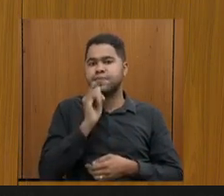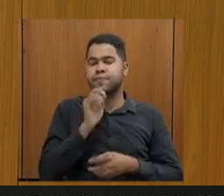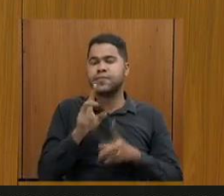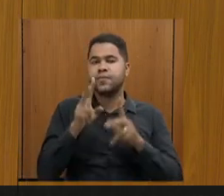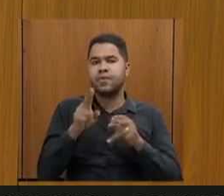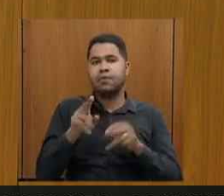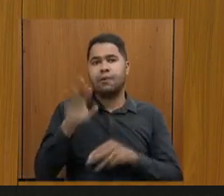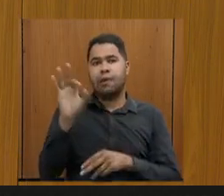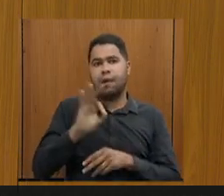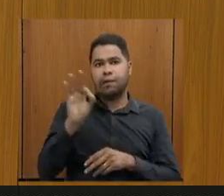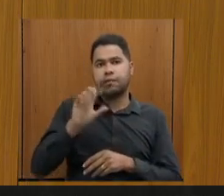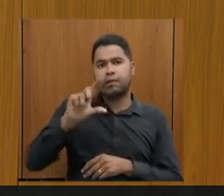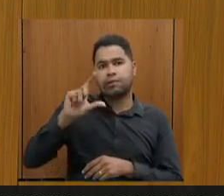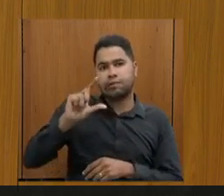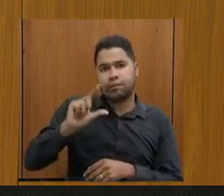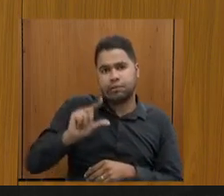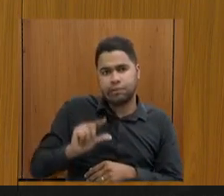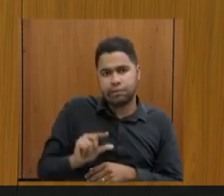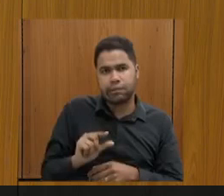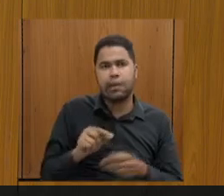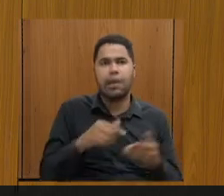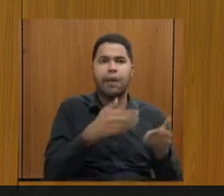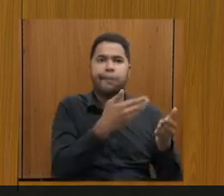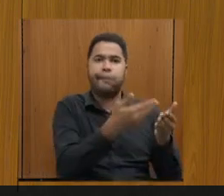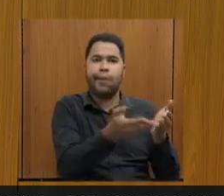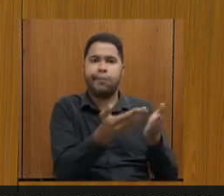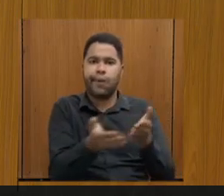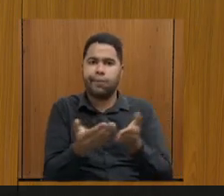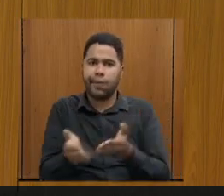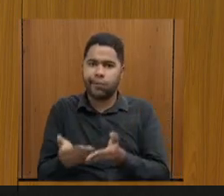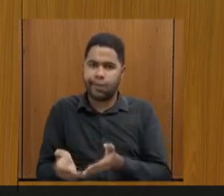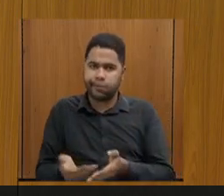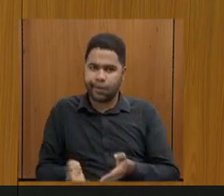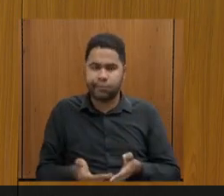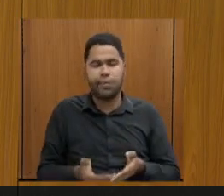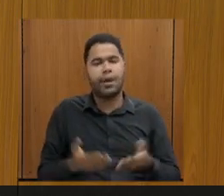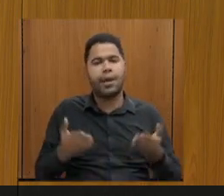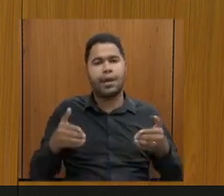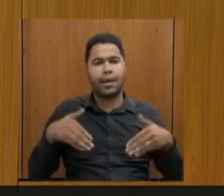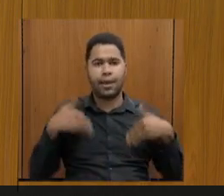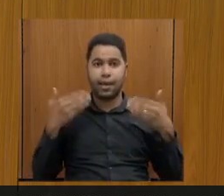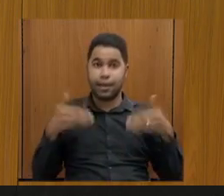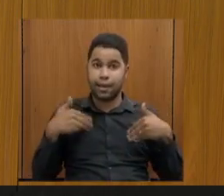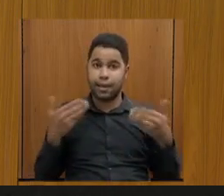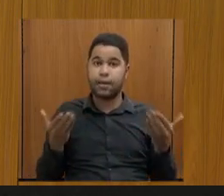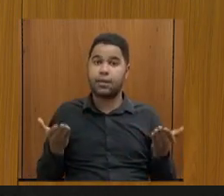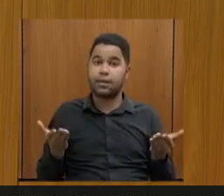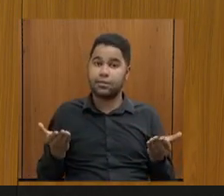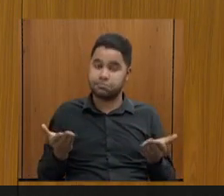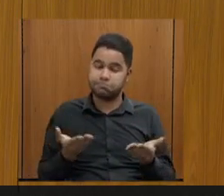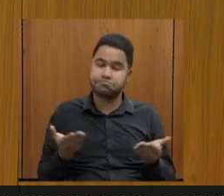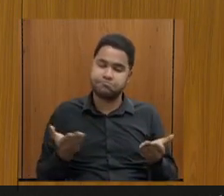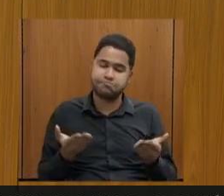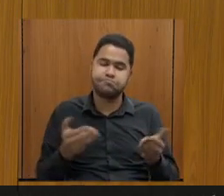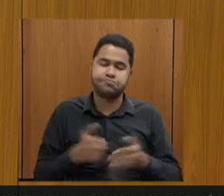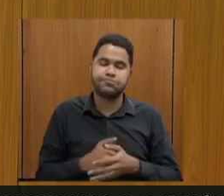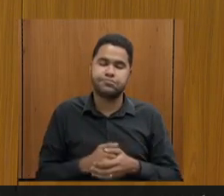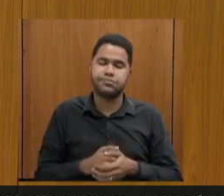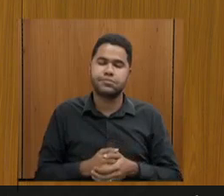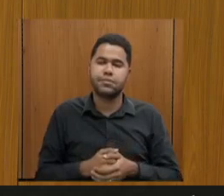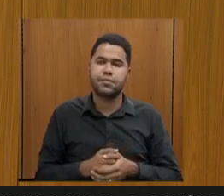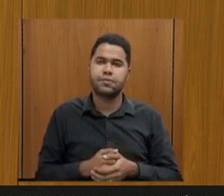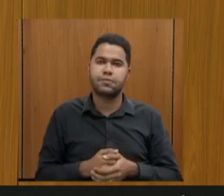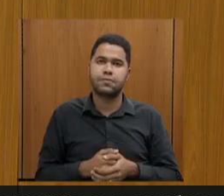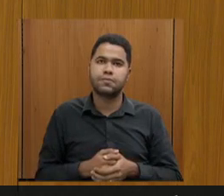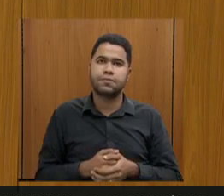teve aí nas ações como teve percas enormes e isso me alegra agora trazendo essa